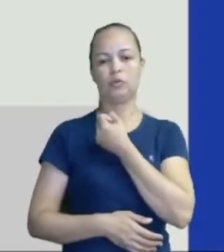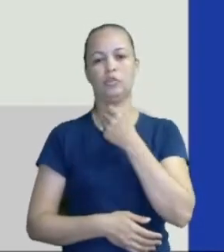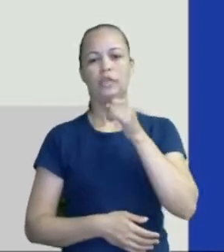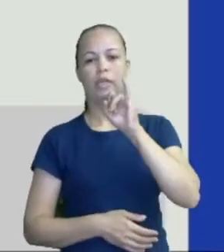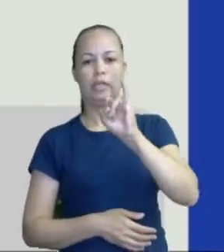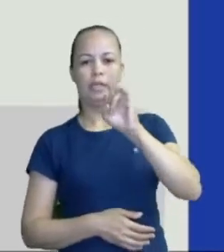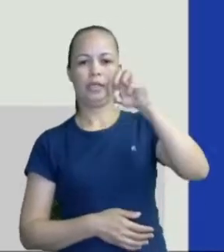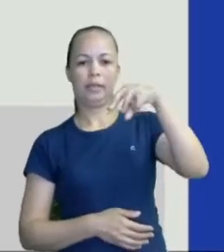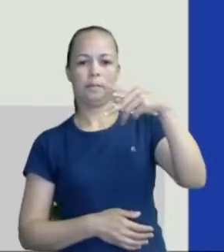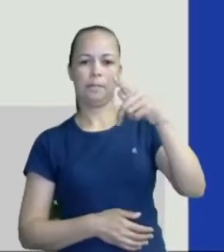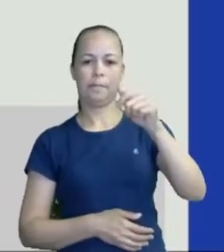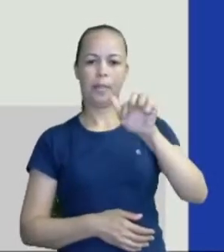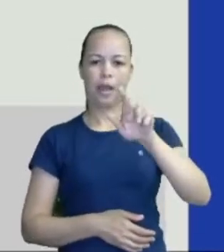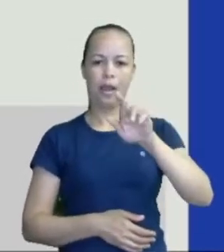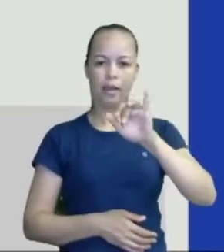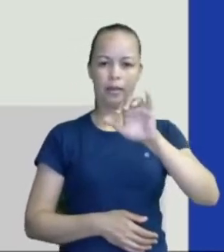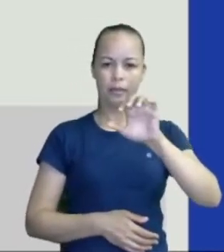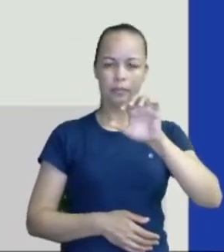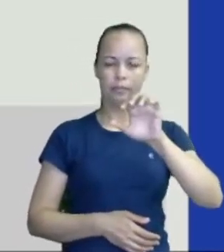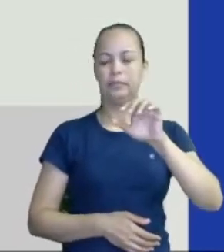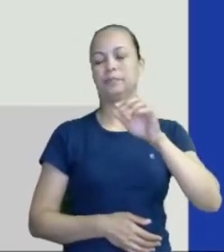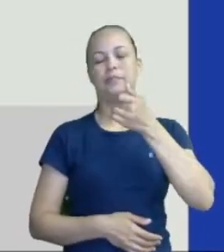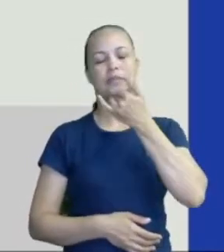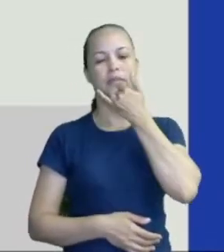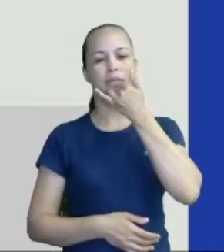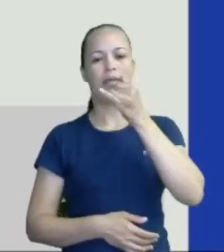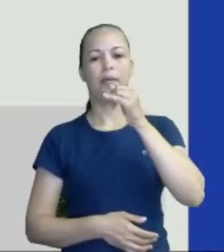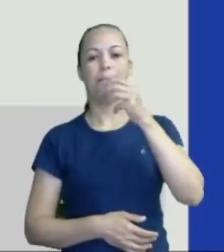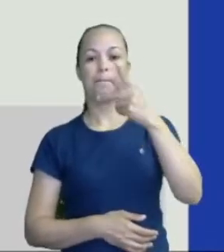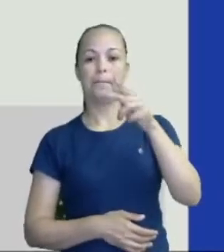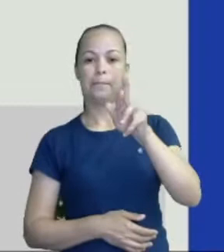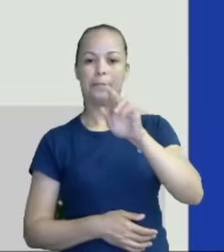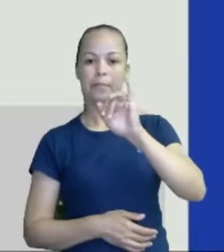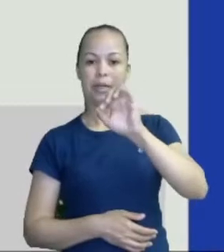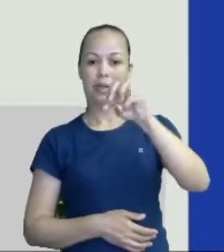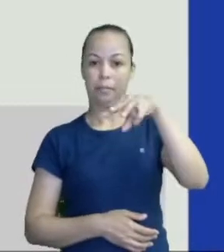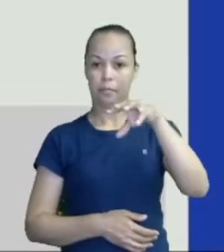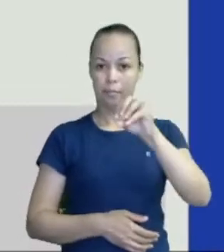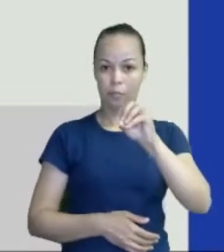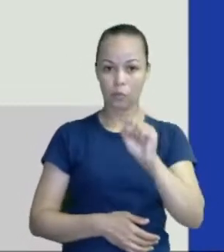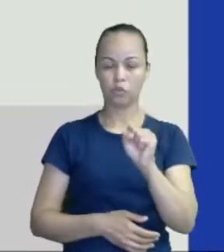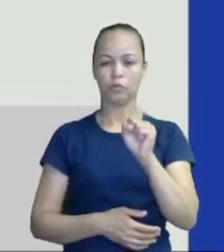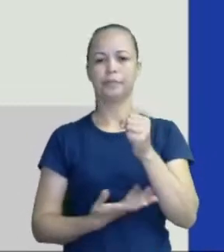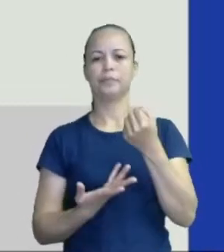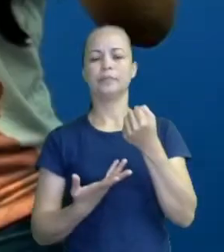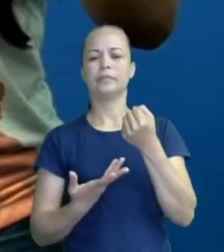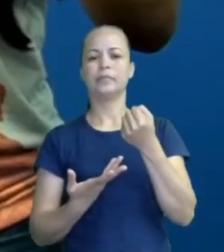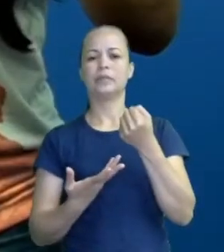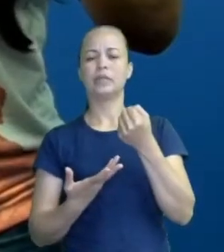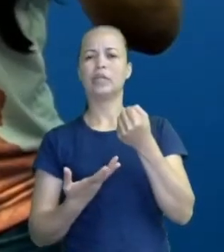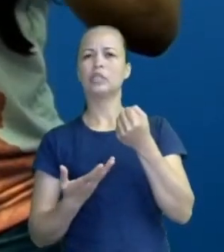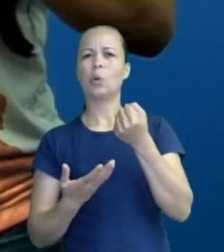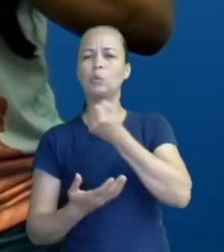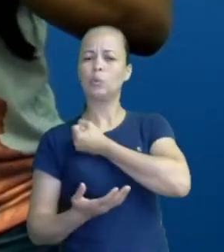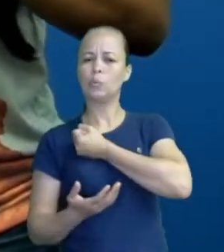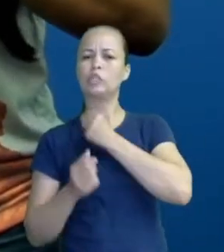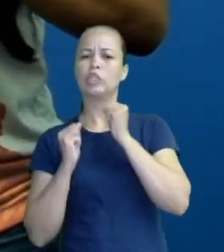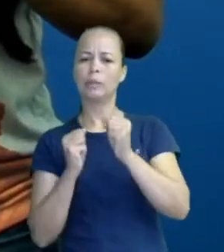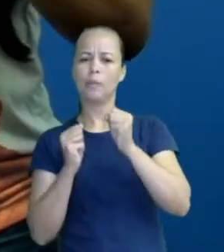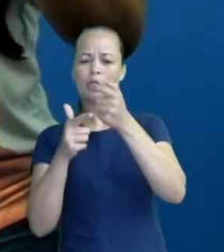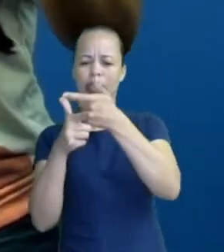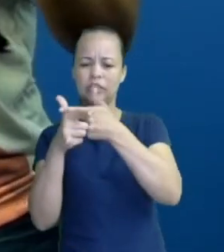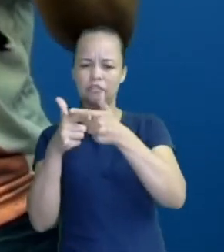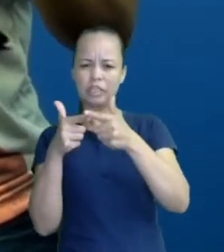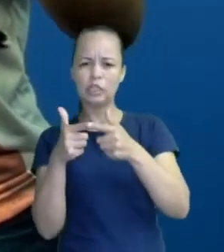E quem são esses números primos? São números que só podem ser divididos por um e